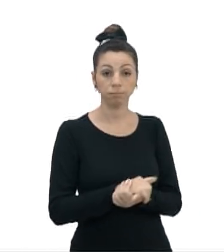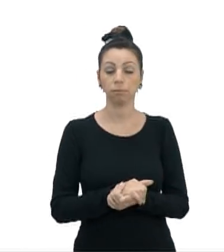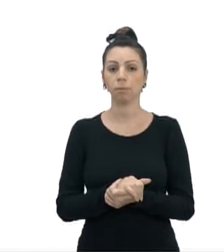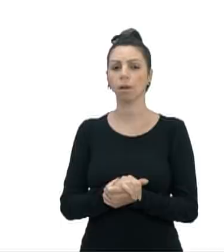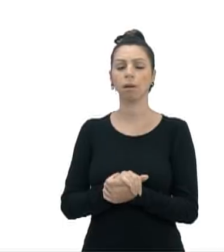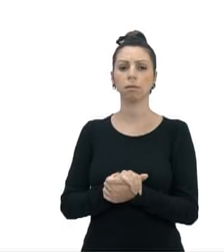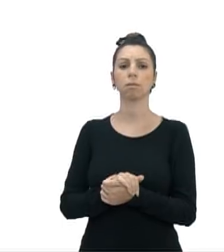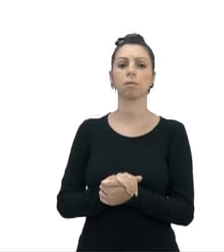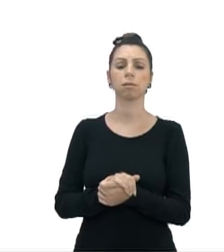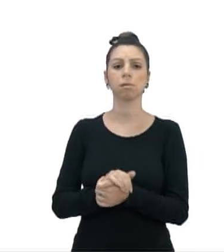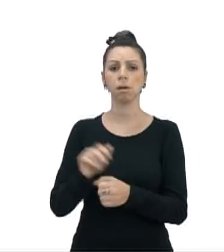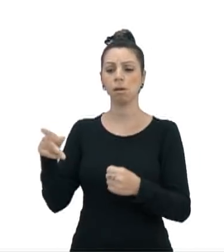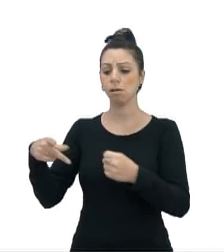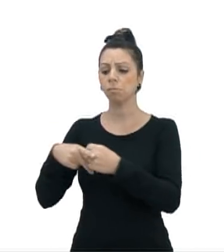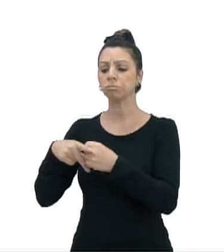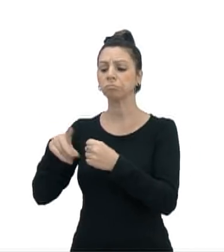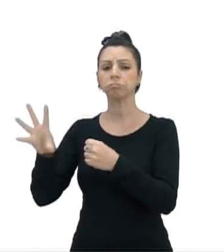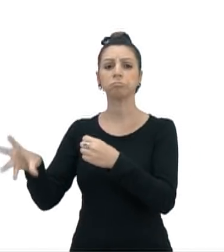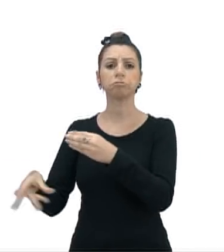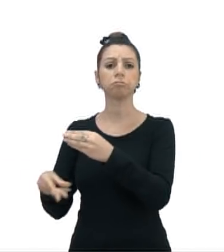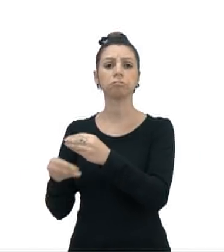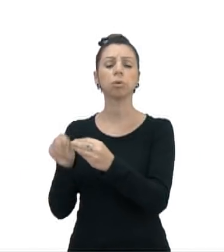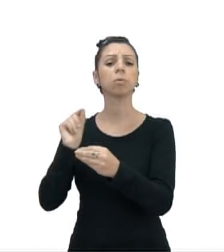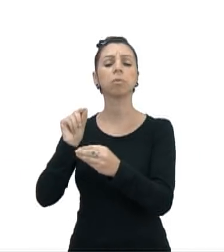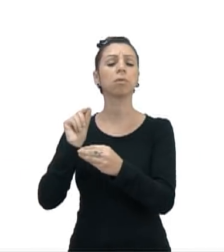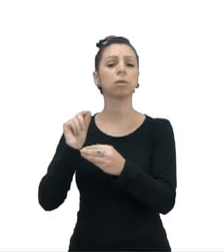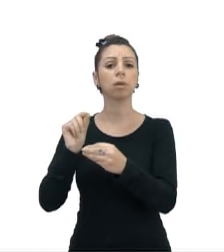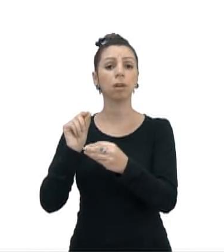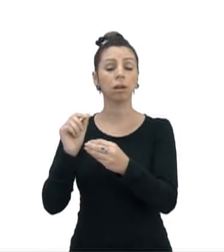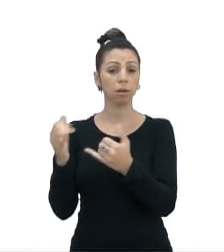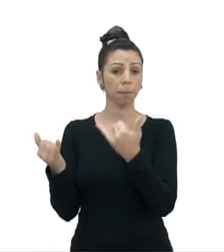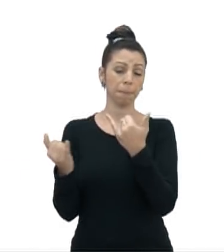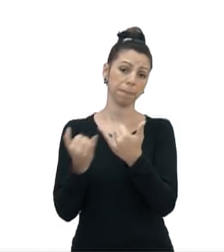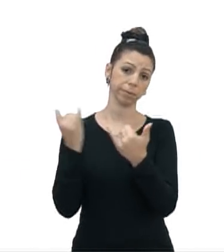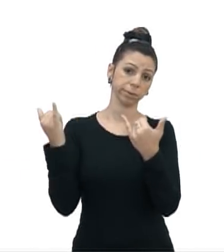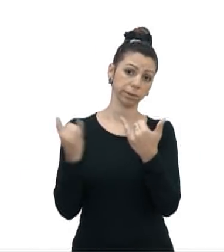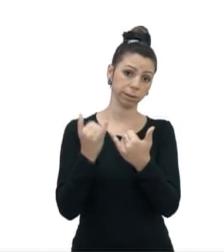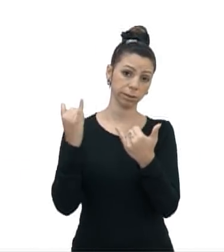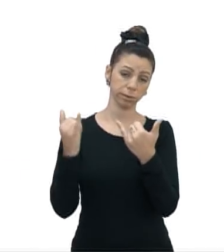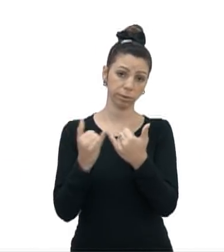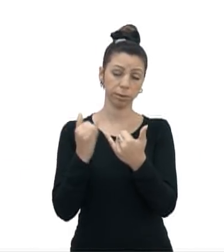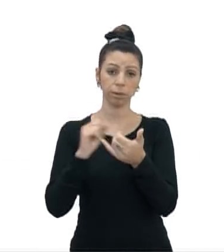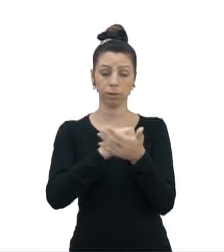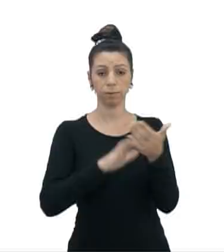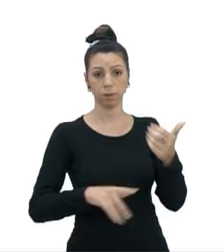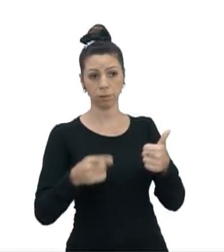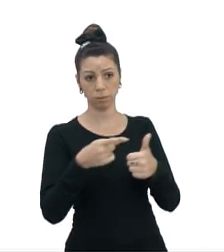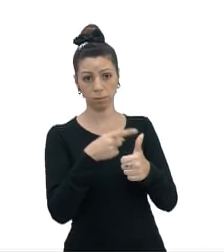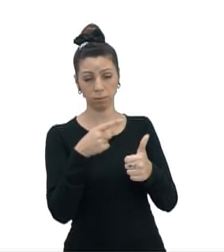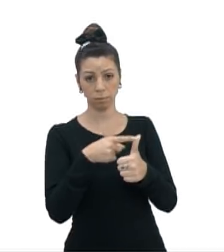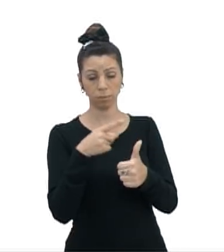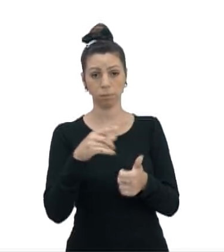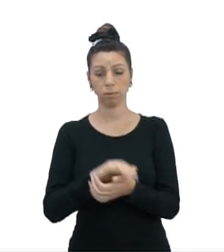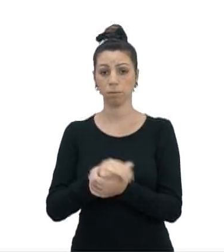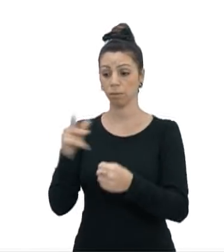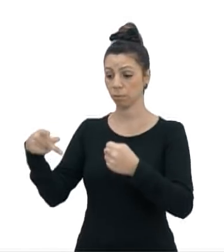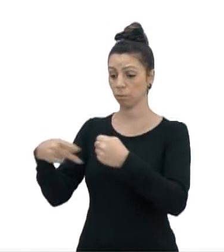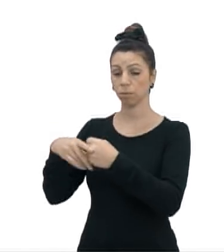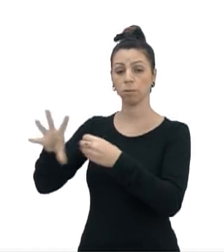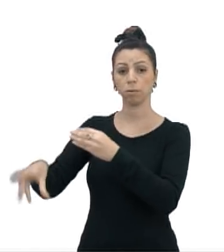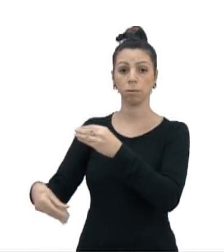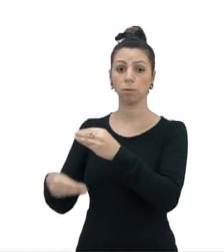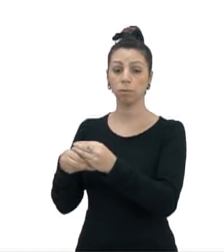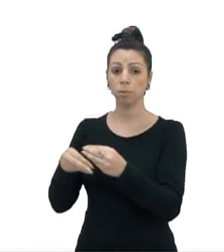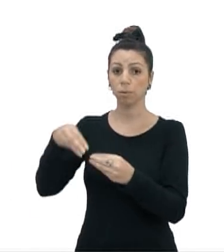refere? Esse está muito fácil. Ele é um exercício parecidíssimo com o exercício 1 que nós fizemos. Então, o pronome oblíquo